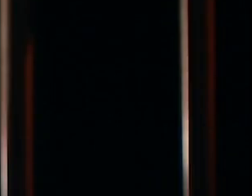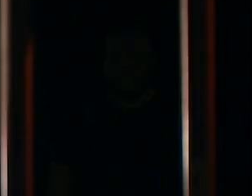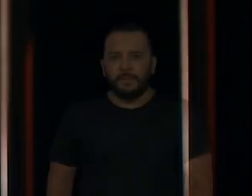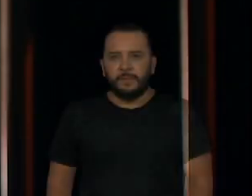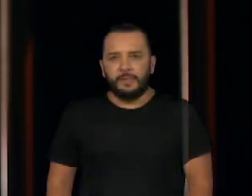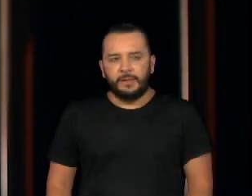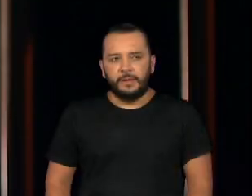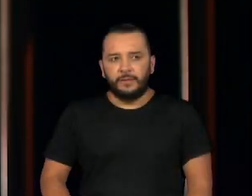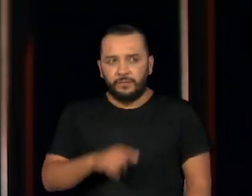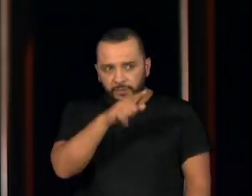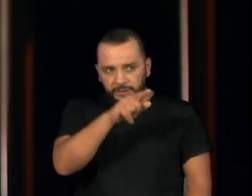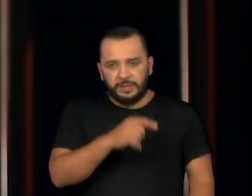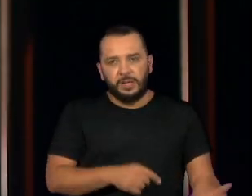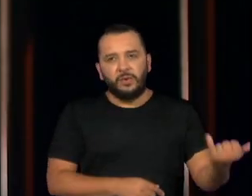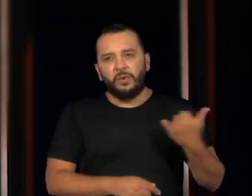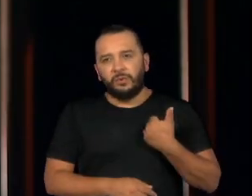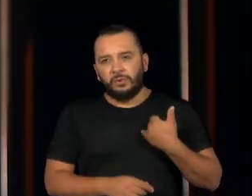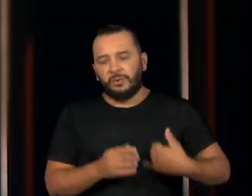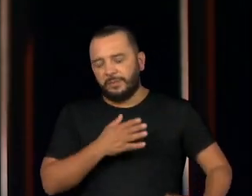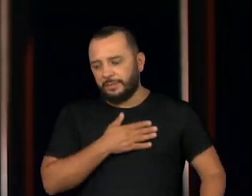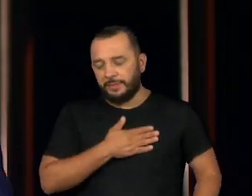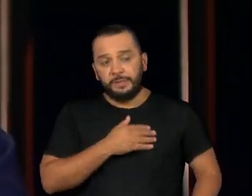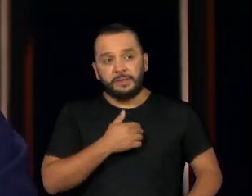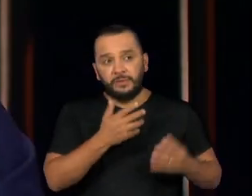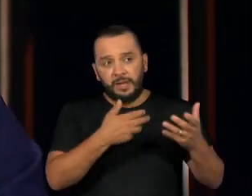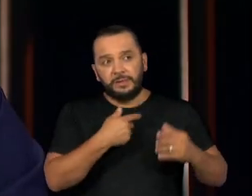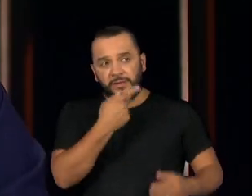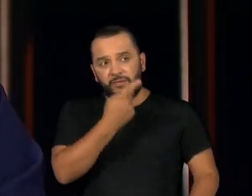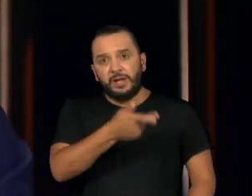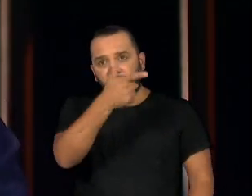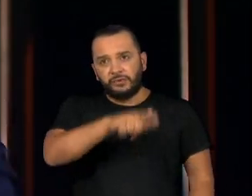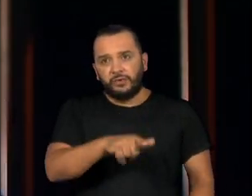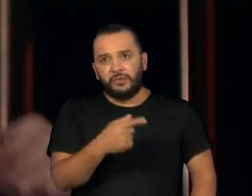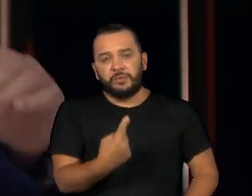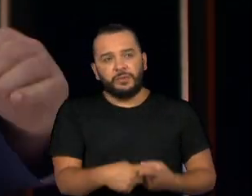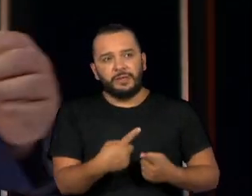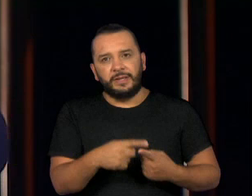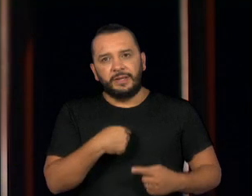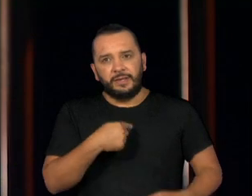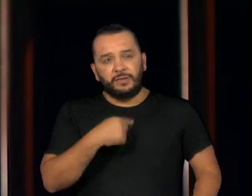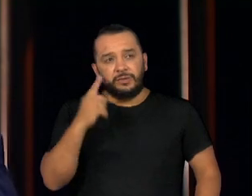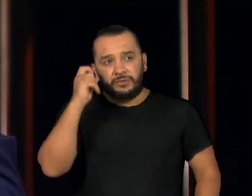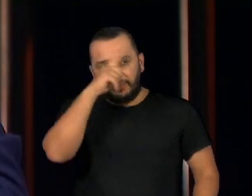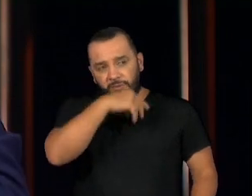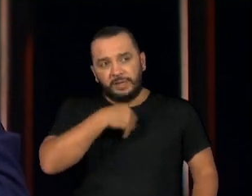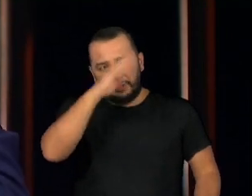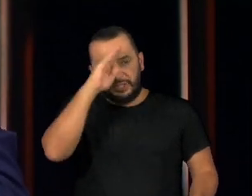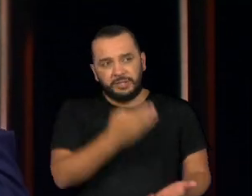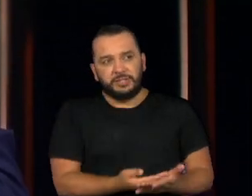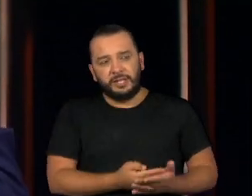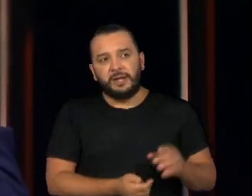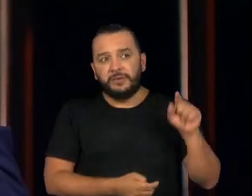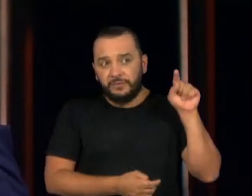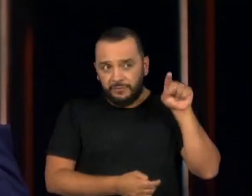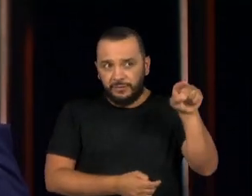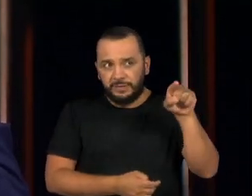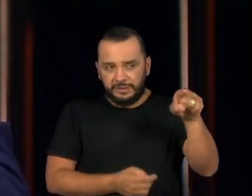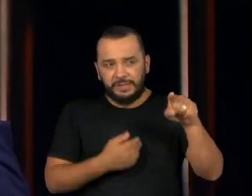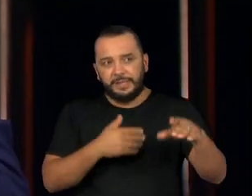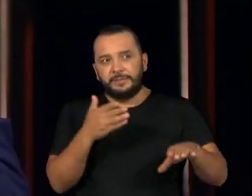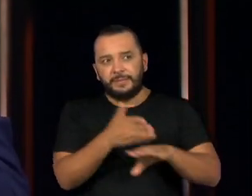se você já me contou uma história mas eu quero que você repita porque eu tenho dificuldade de acreditar que você